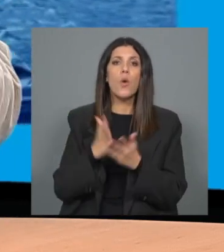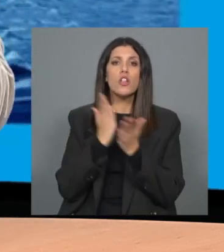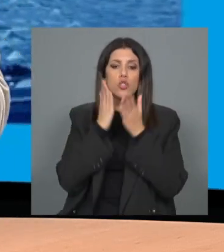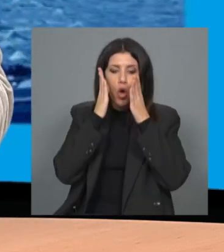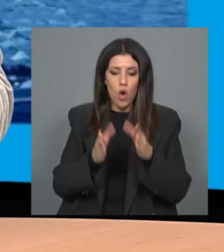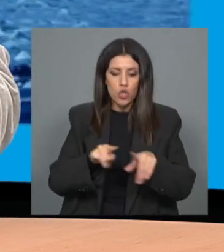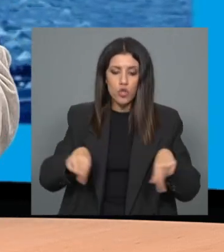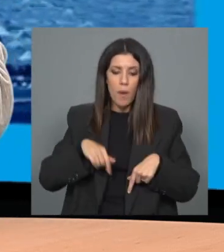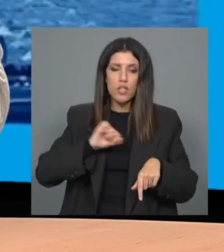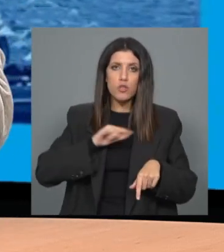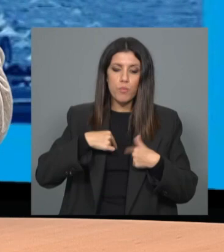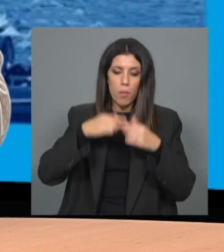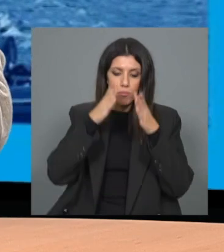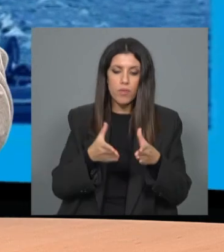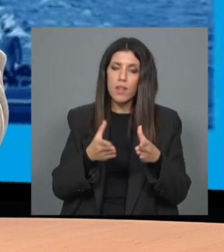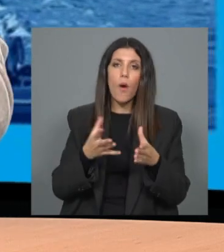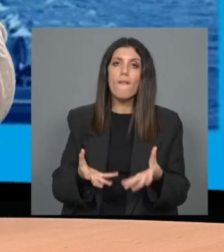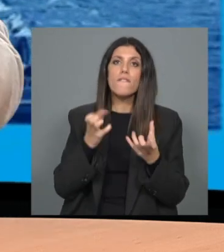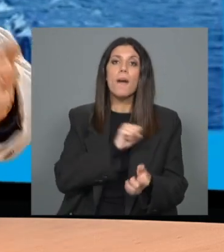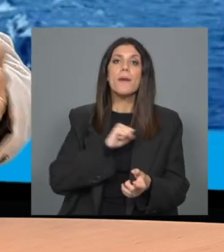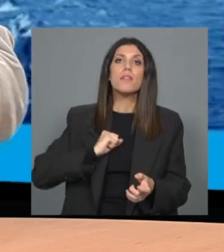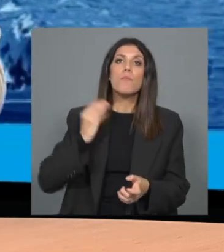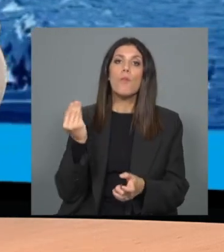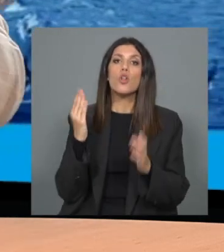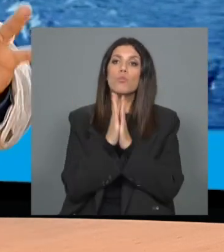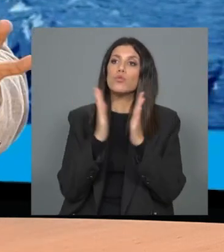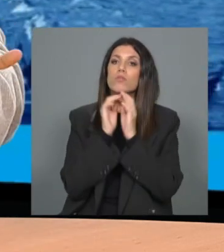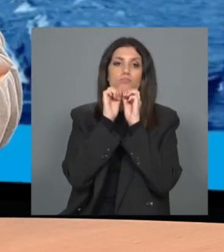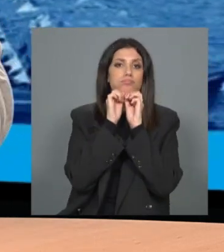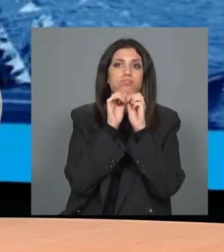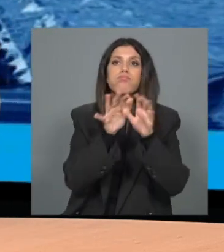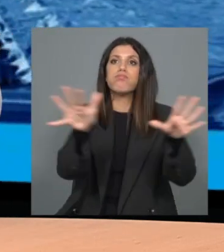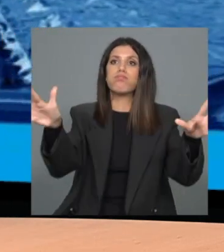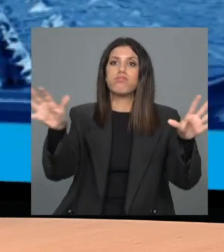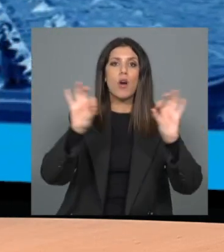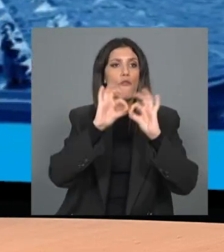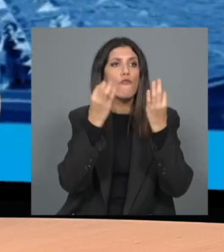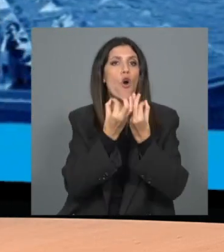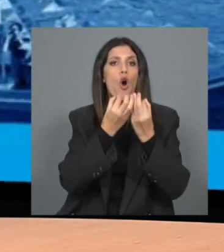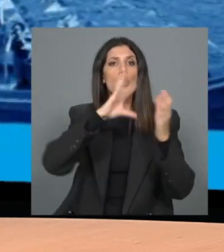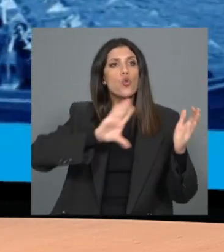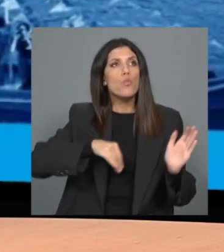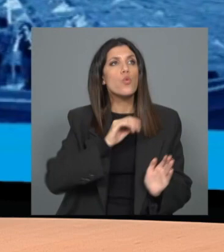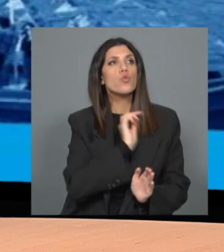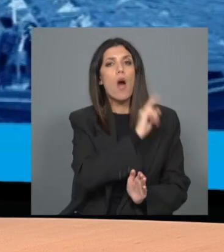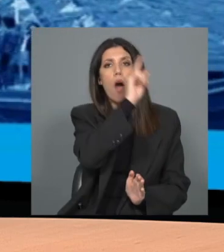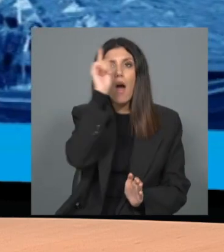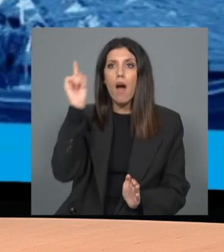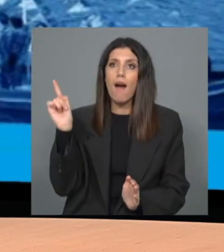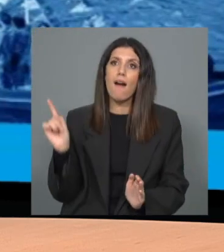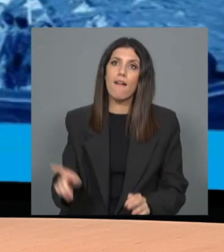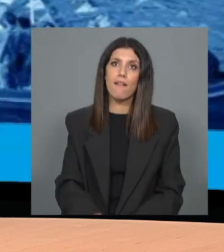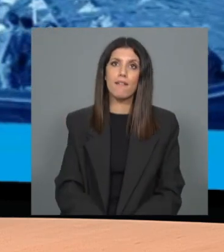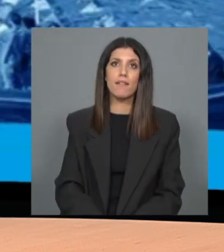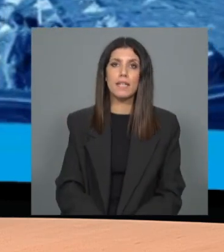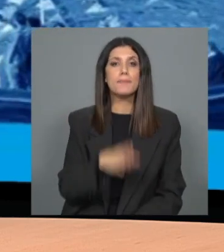o património cultural e histórico da Igreja ao encontro dos vários fóruns que existem no mundo e eu acho que essa é que é a maior... Eu acho que também por isso é que o